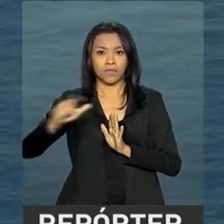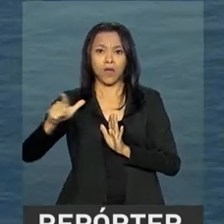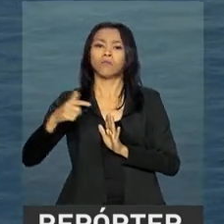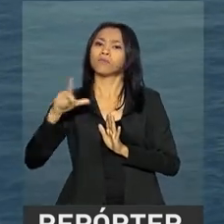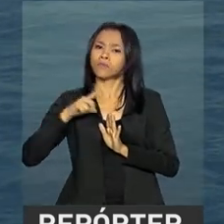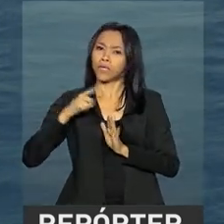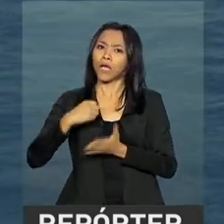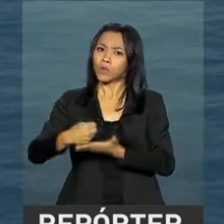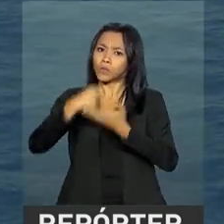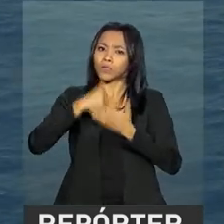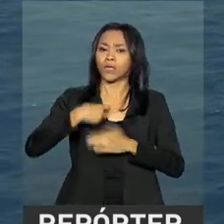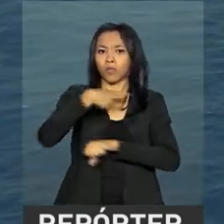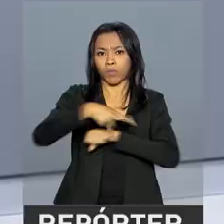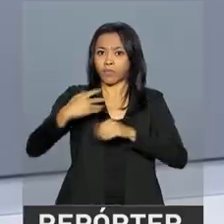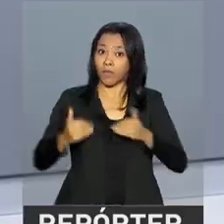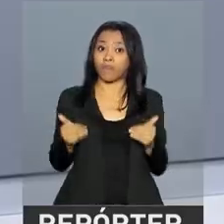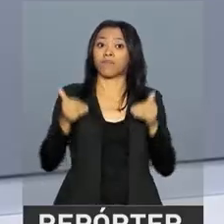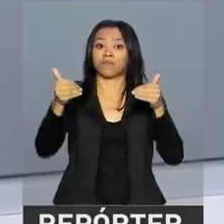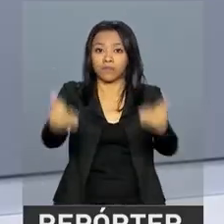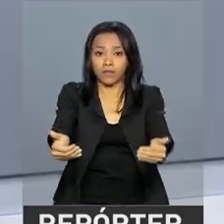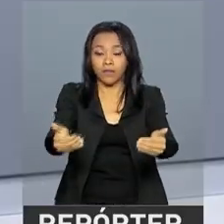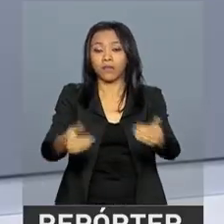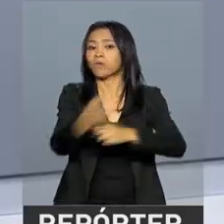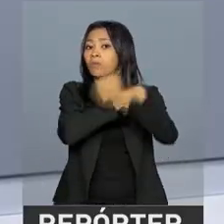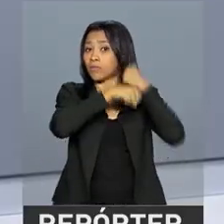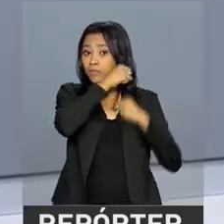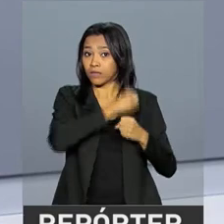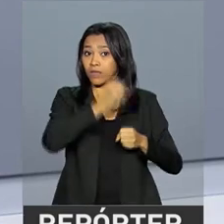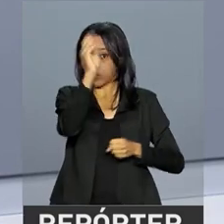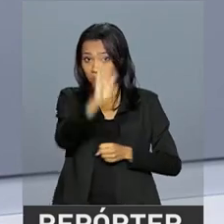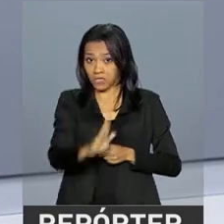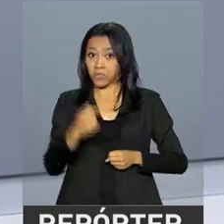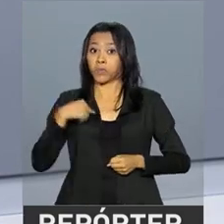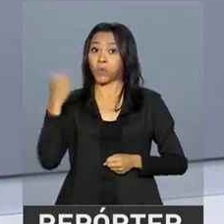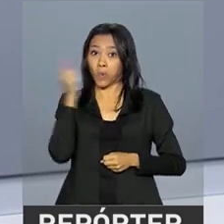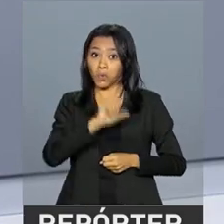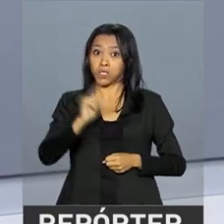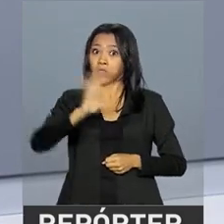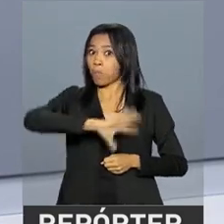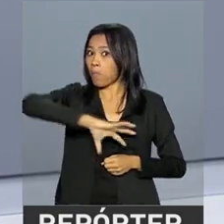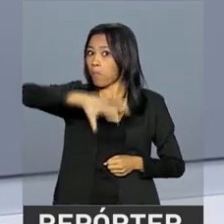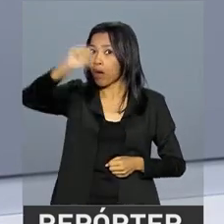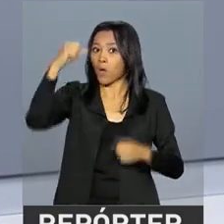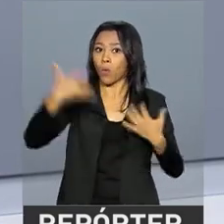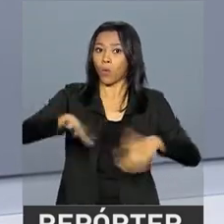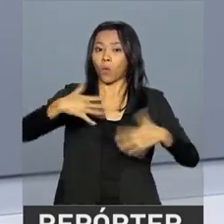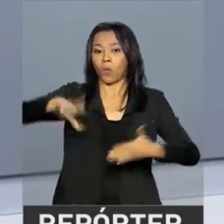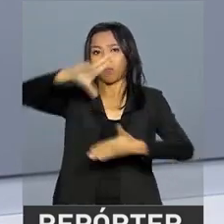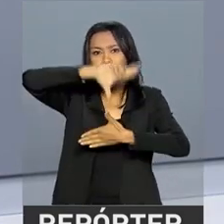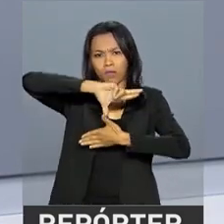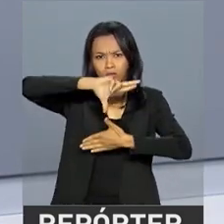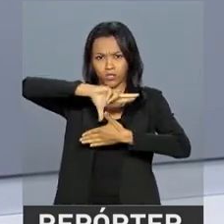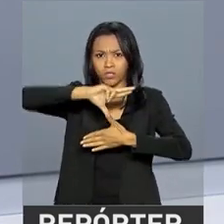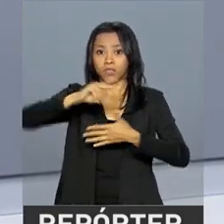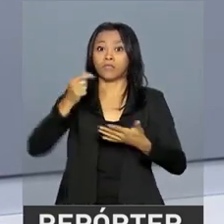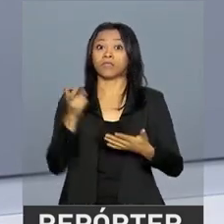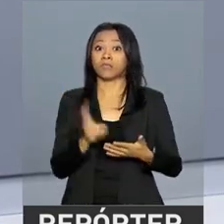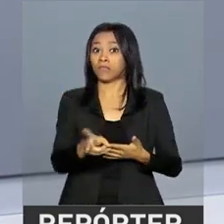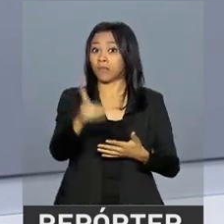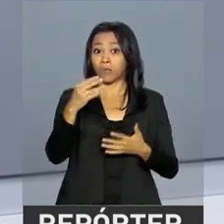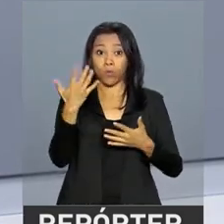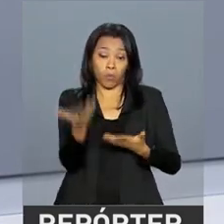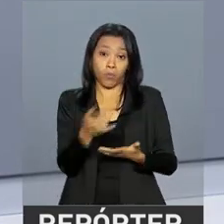de petróleo no ano passado o brasil alcançou o posto de maior produtor da américa latina à frente de grandes